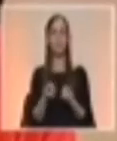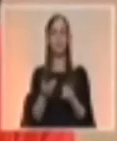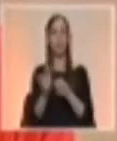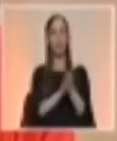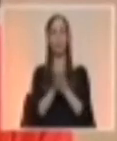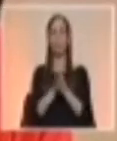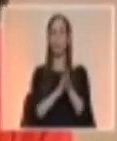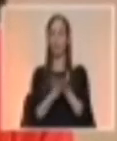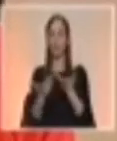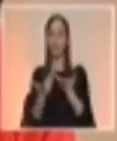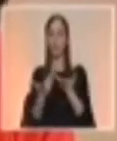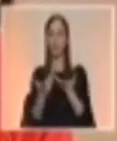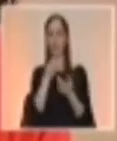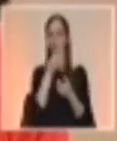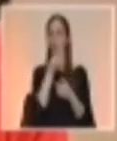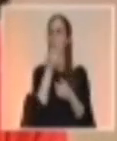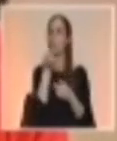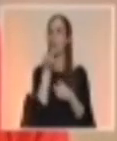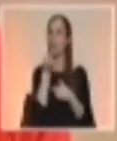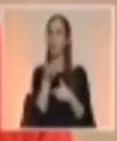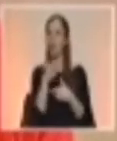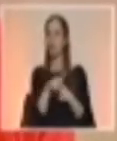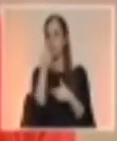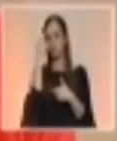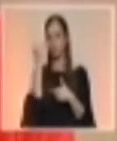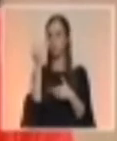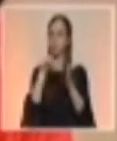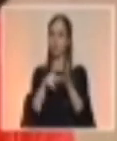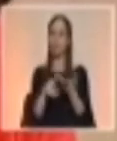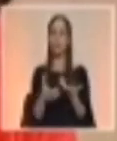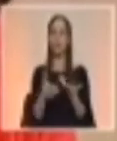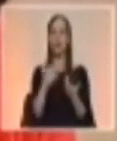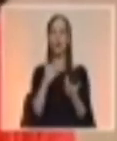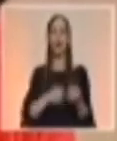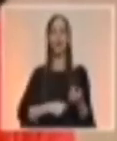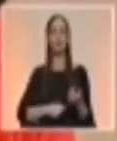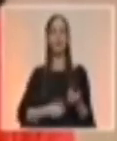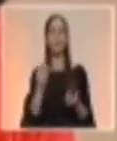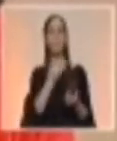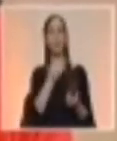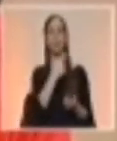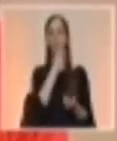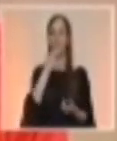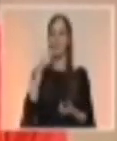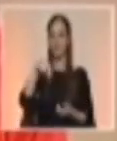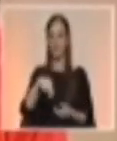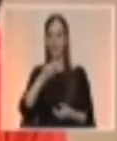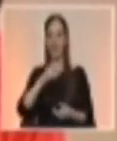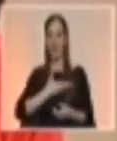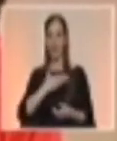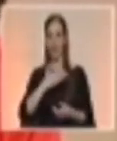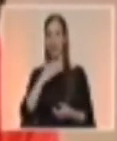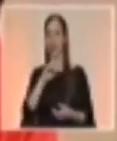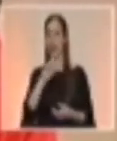de termos precisamente de falar um pouco desta iniciativa. A Católica Porto Teen Academy é uma semana que